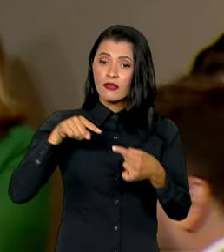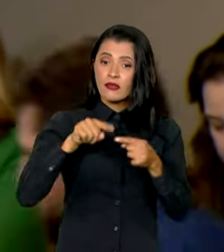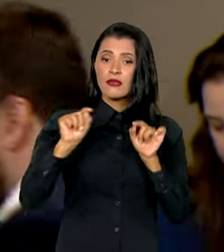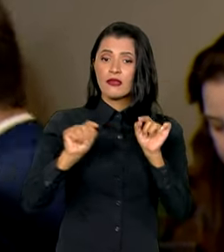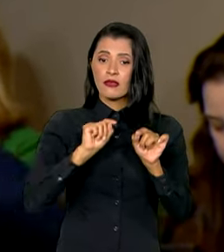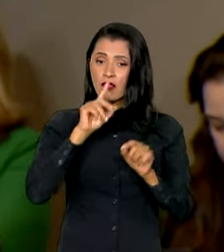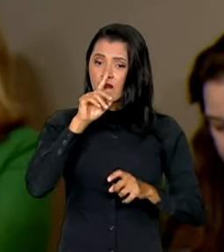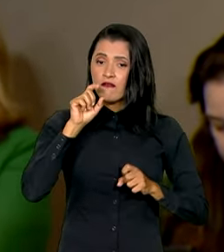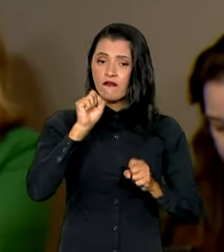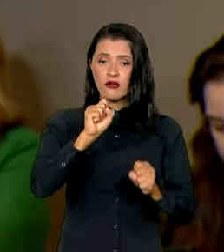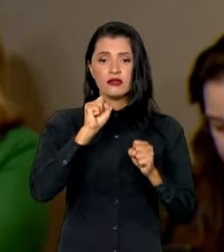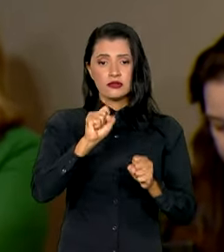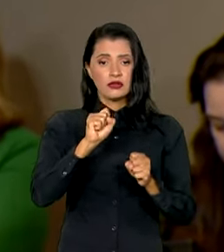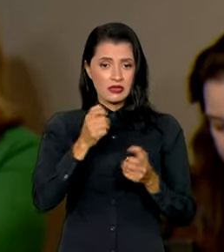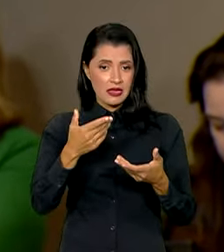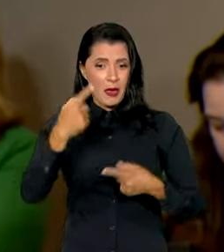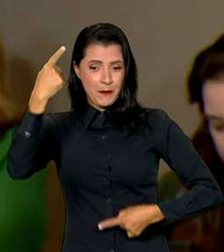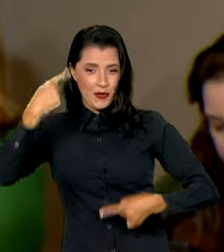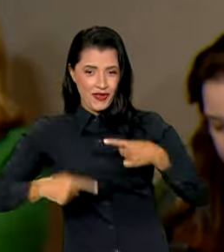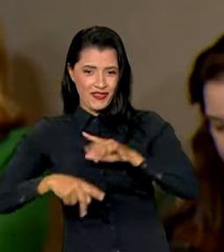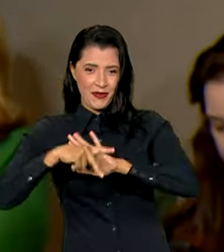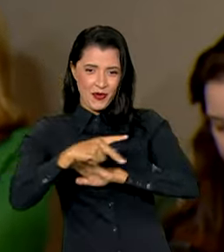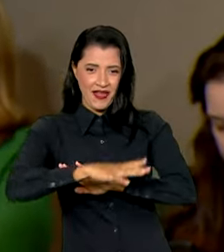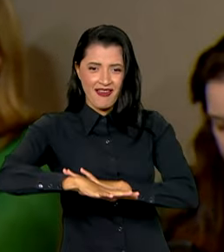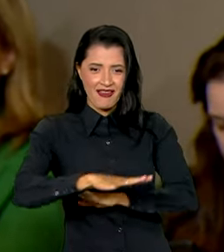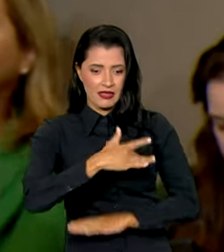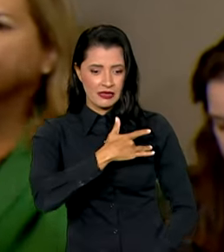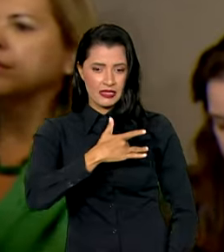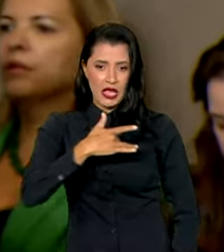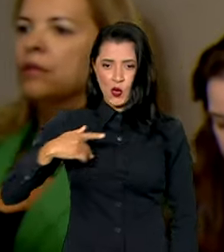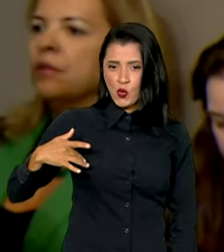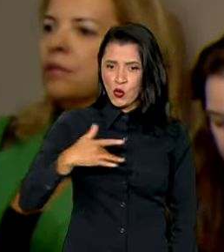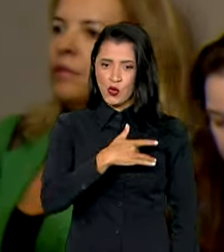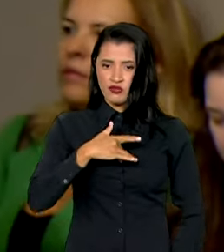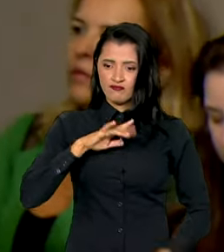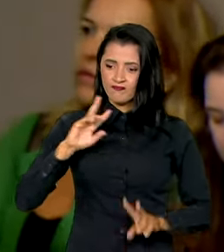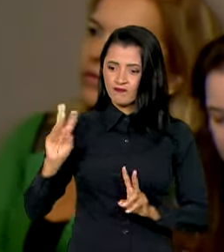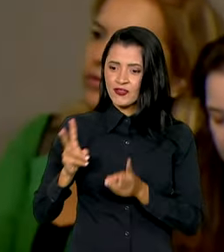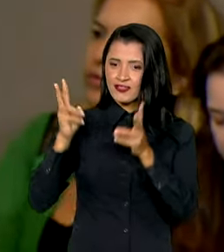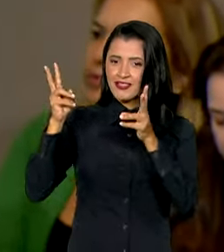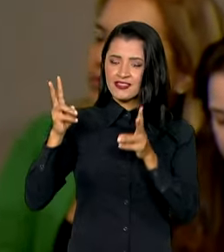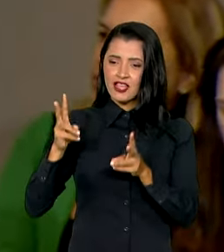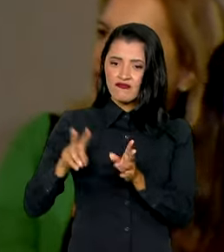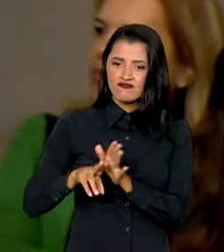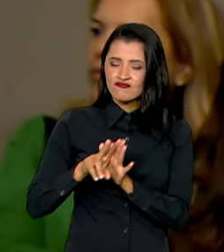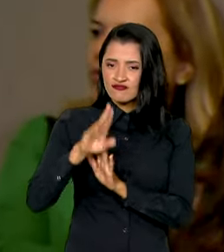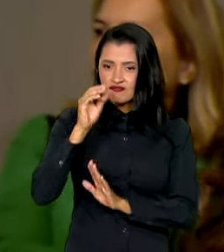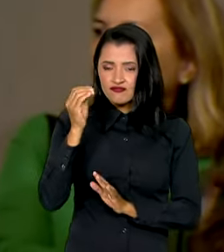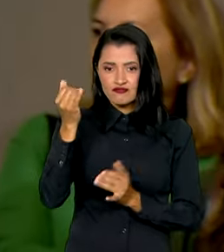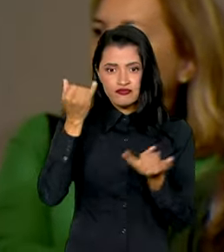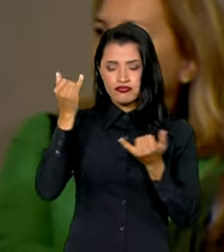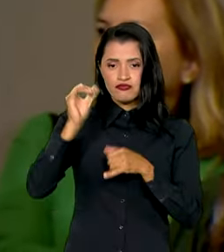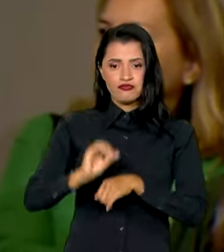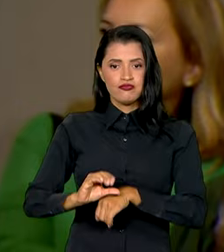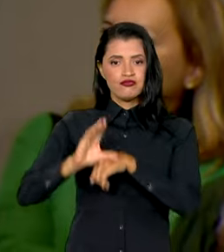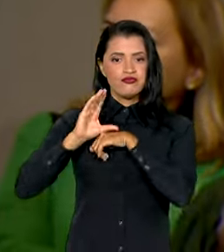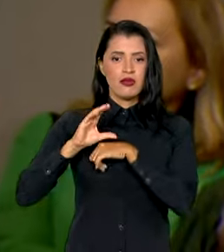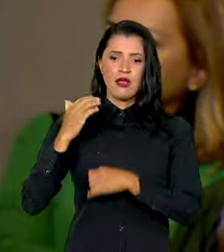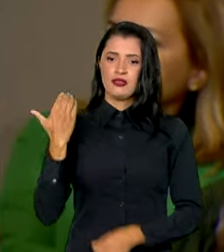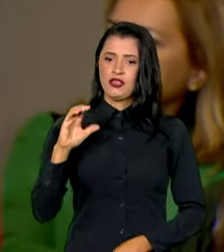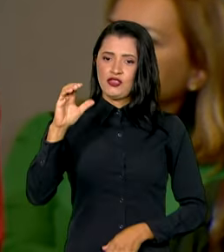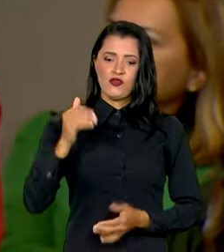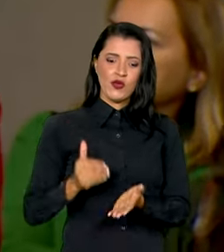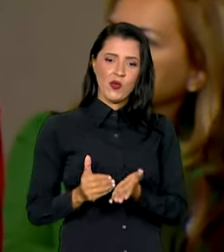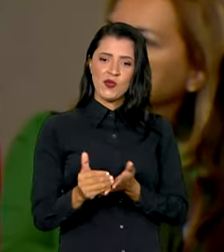de fortalecer as políticas de saúde e a valorização do conhecimento científico. A partir de agora, vocês